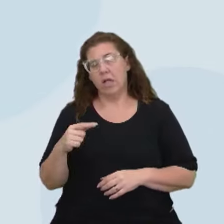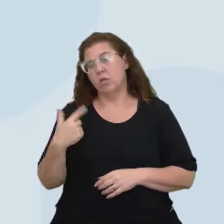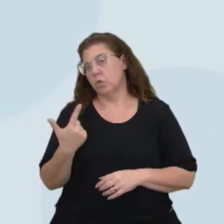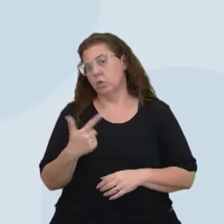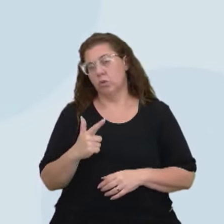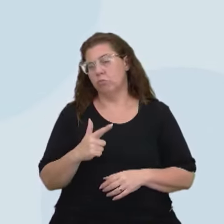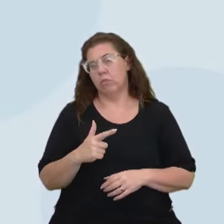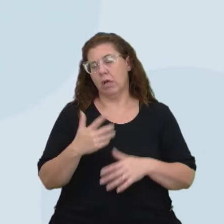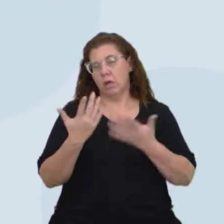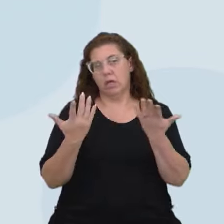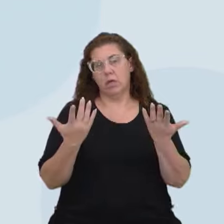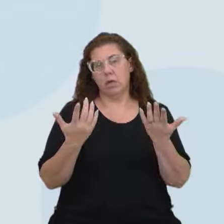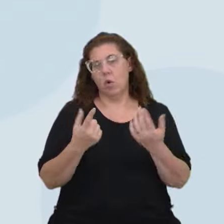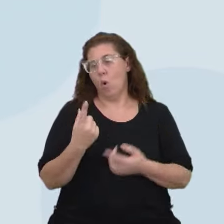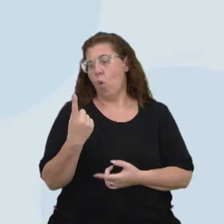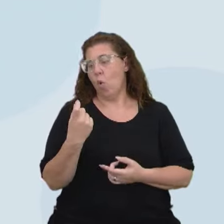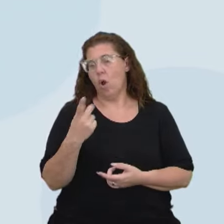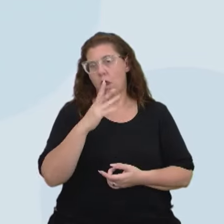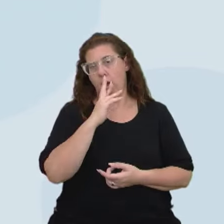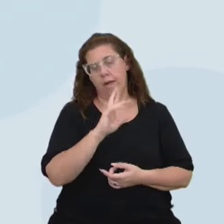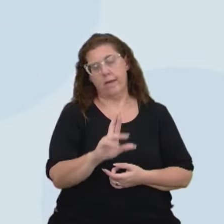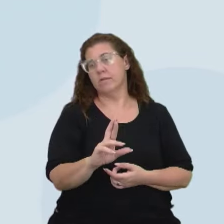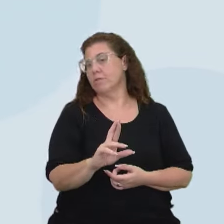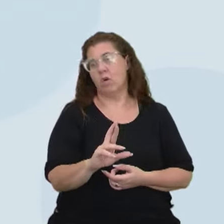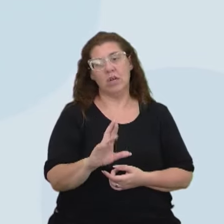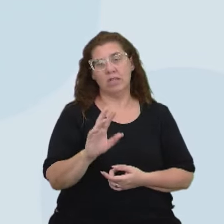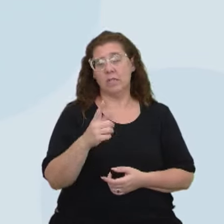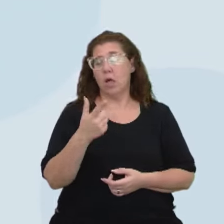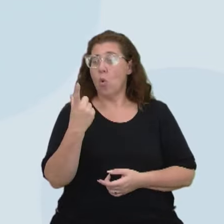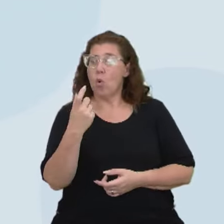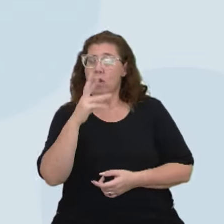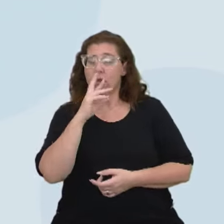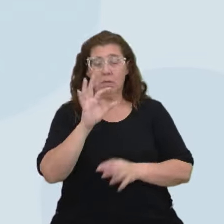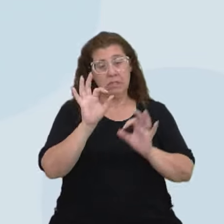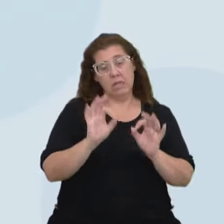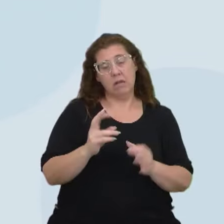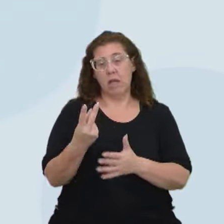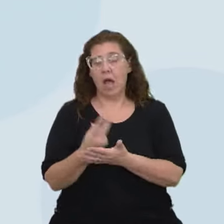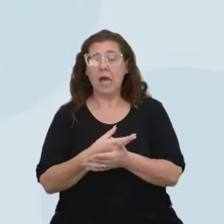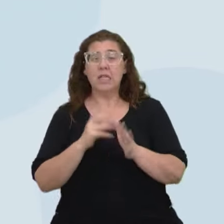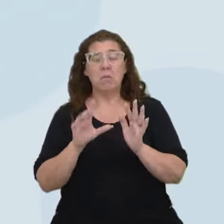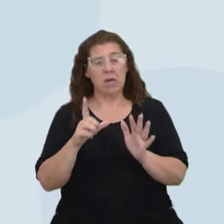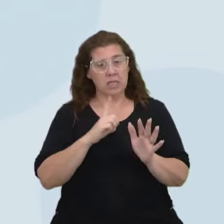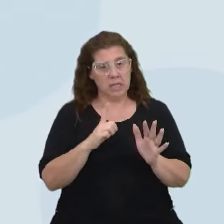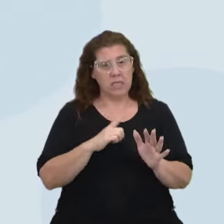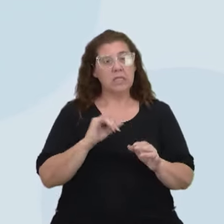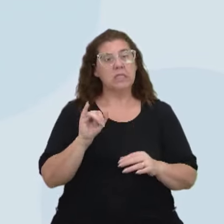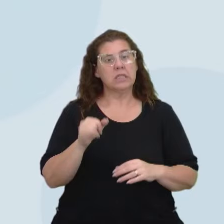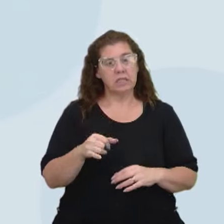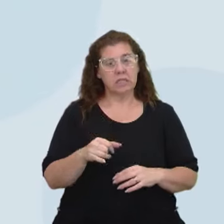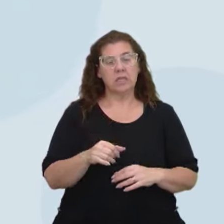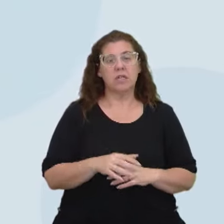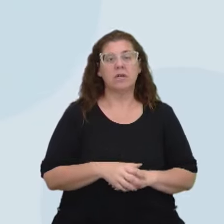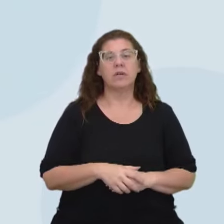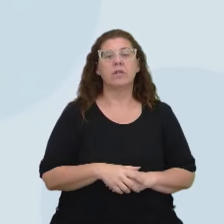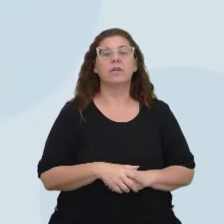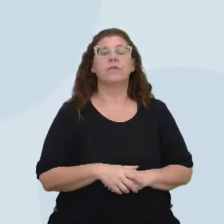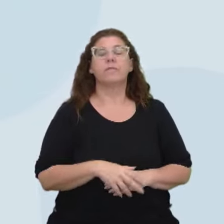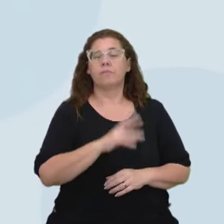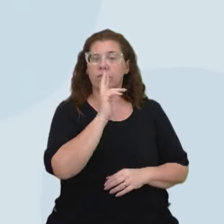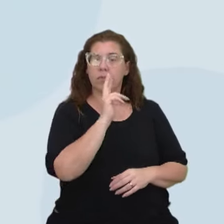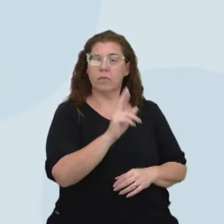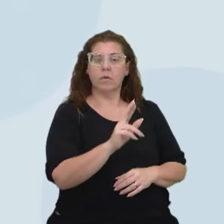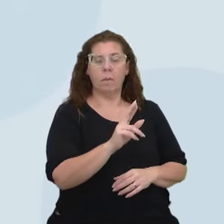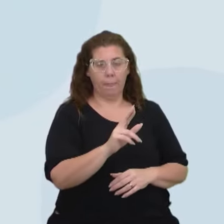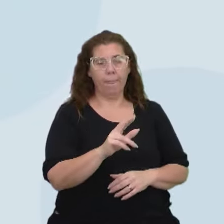tem naturalmente uma única resposta, nem uma resposta certa ou errada, mas há, claro, respostas que são mais atinentes, que estão